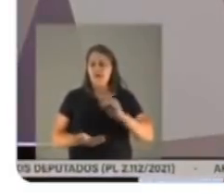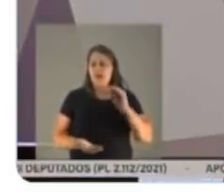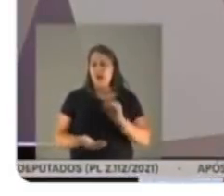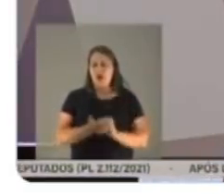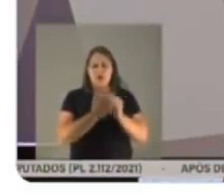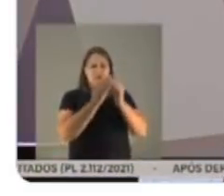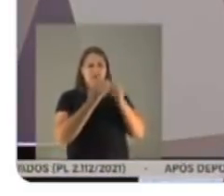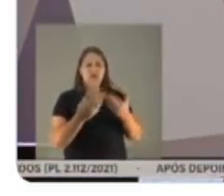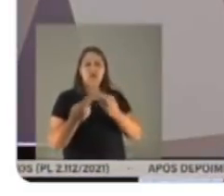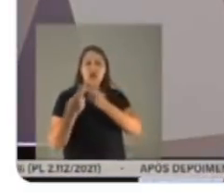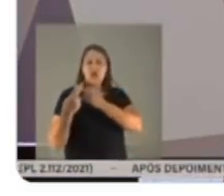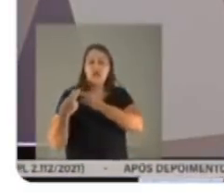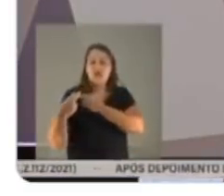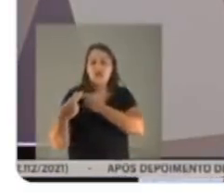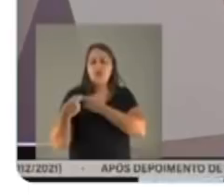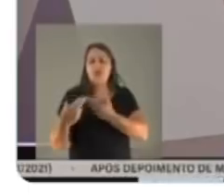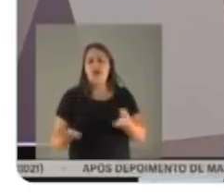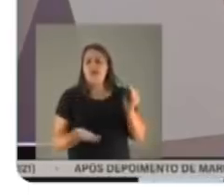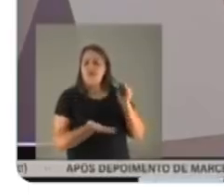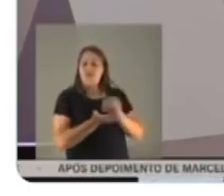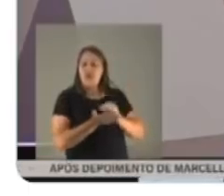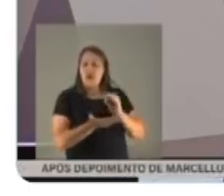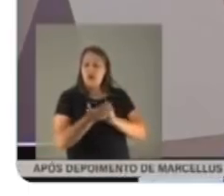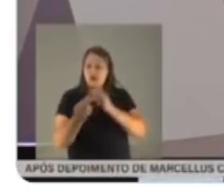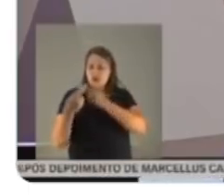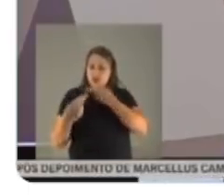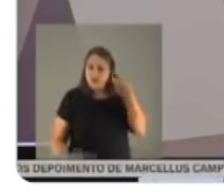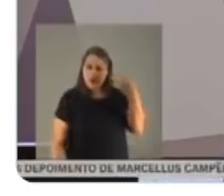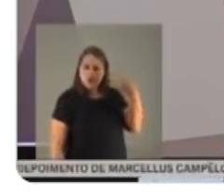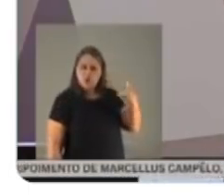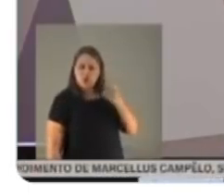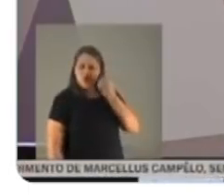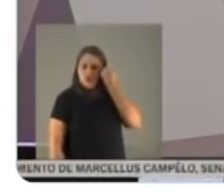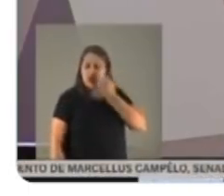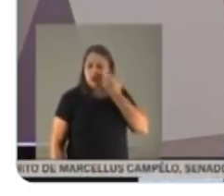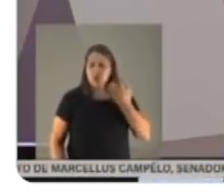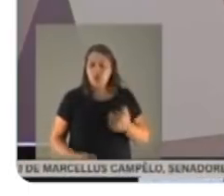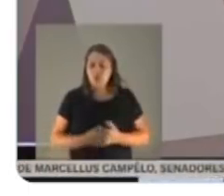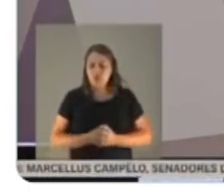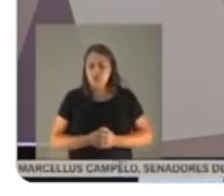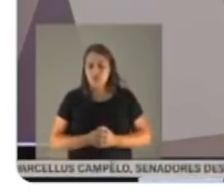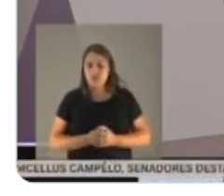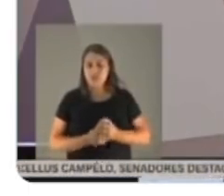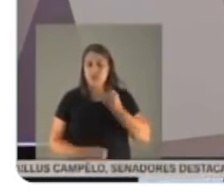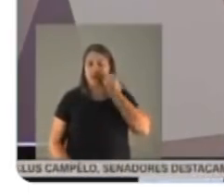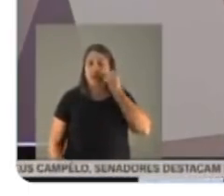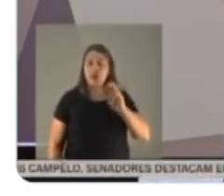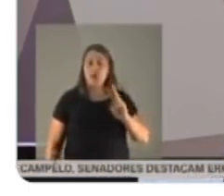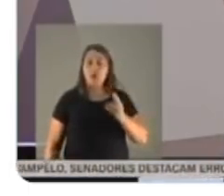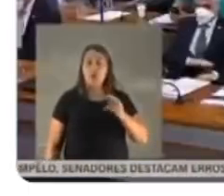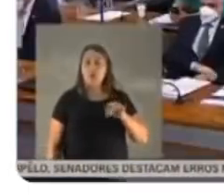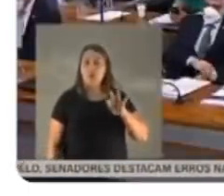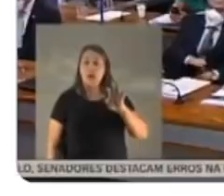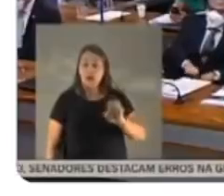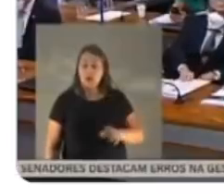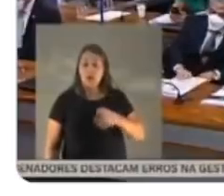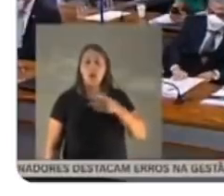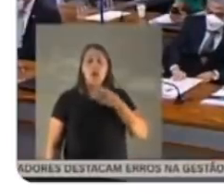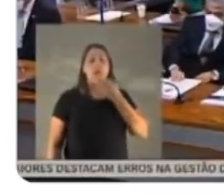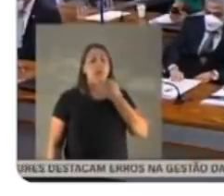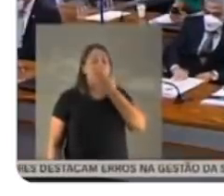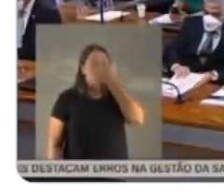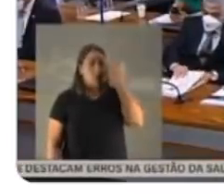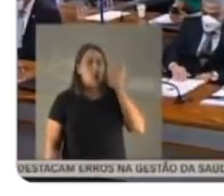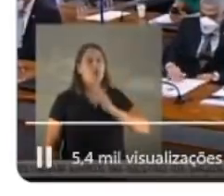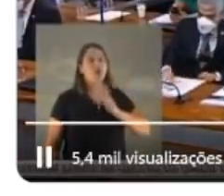irresponsabilidade? Isso é uma irresponsabilidade da sua parte, senador? Ô, senador Humberto, bem-aventurados os que têm fome e sede